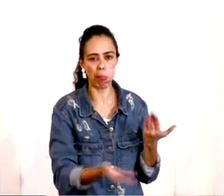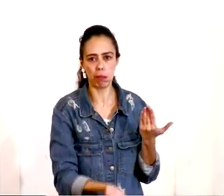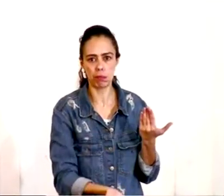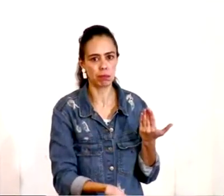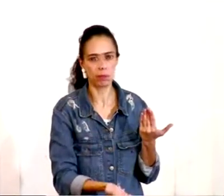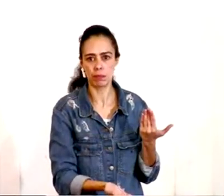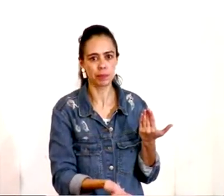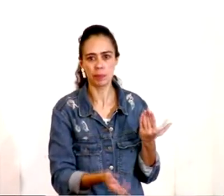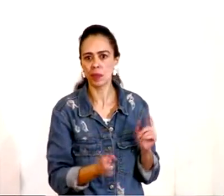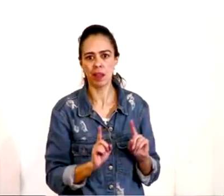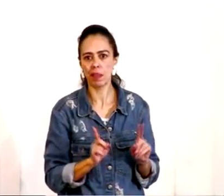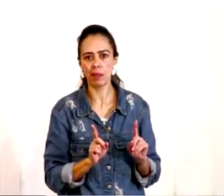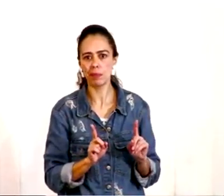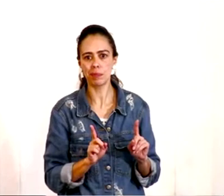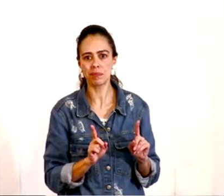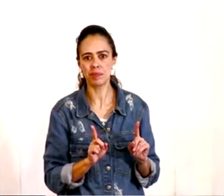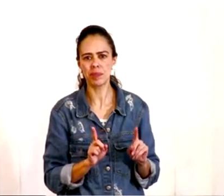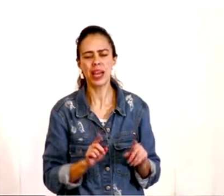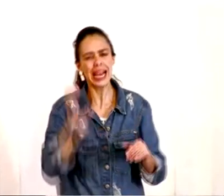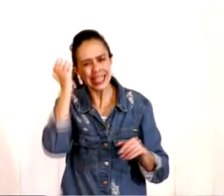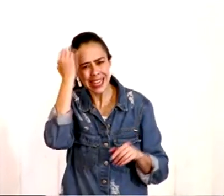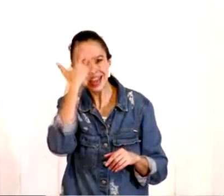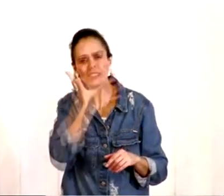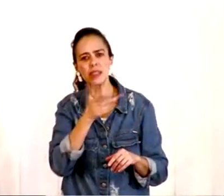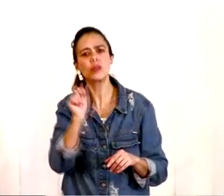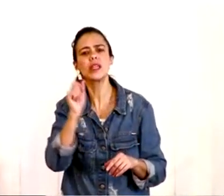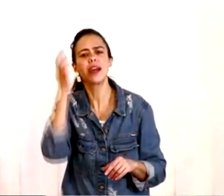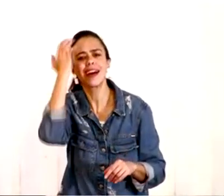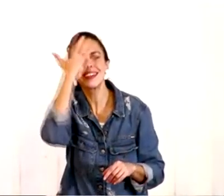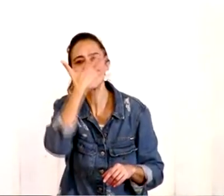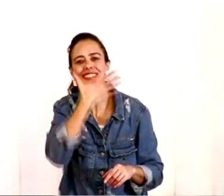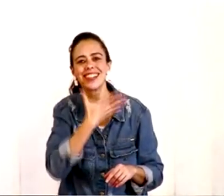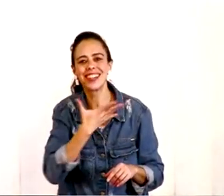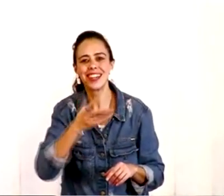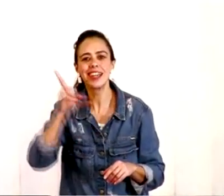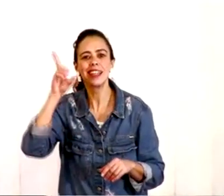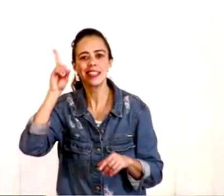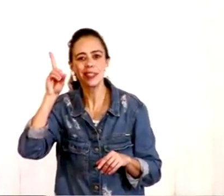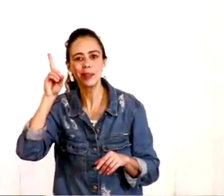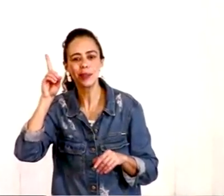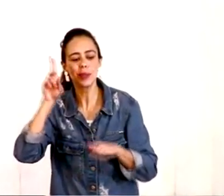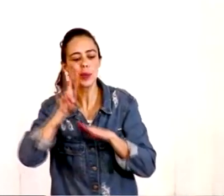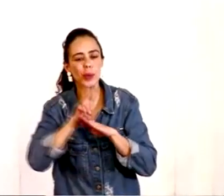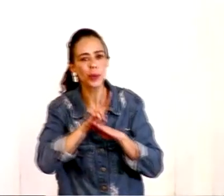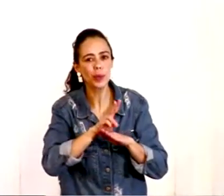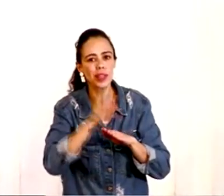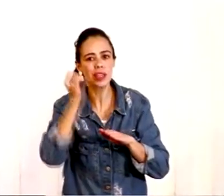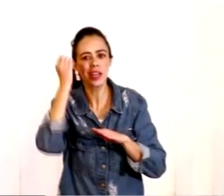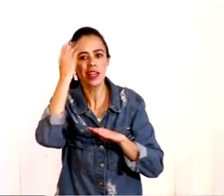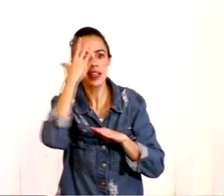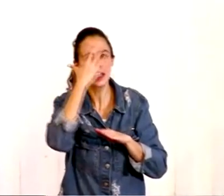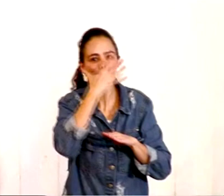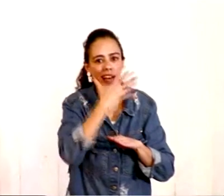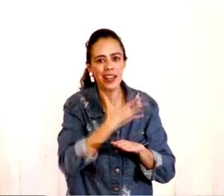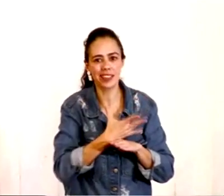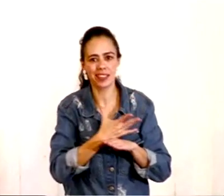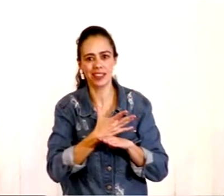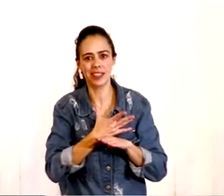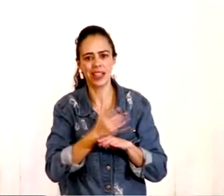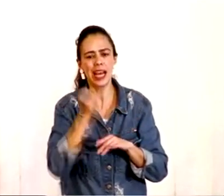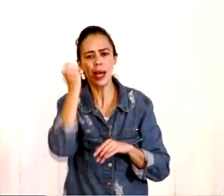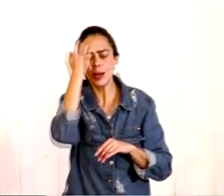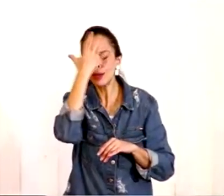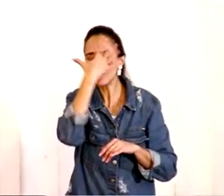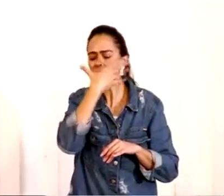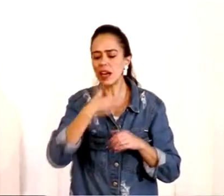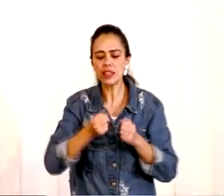agraciados por um presente de Deus. E esses podem ser inclusive ímpios. Quando o ímpio consegue produzir